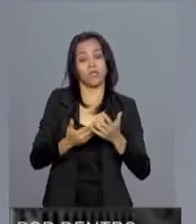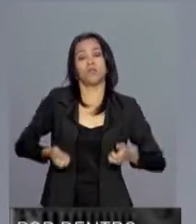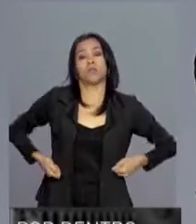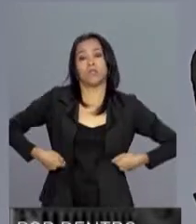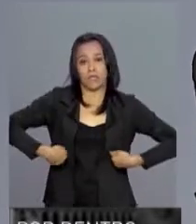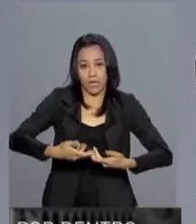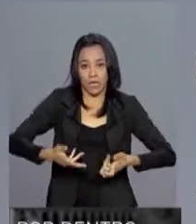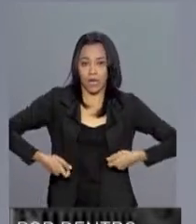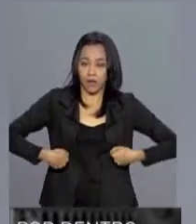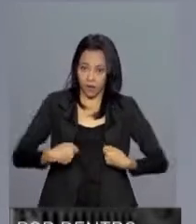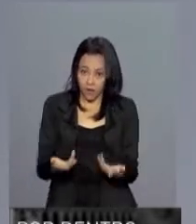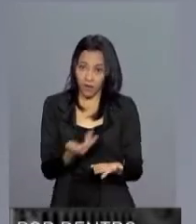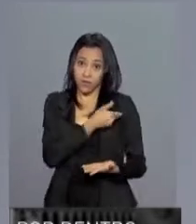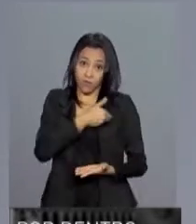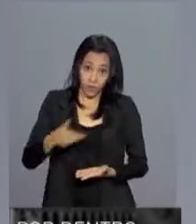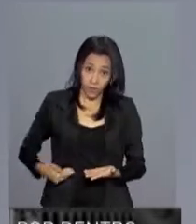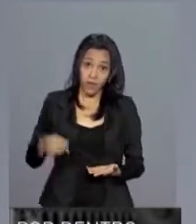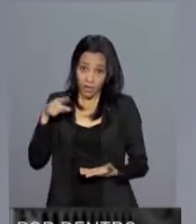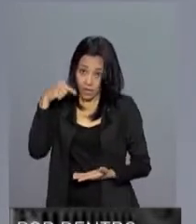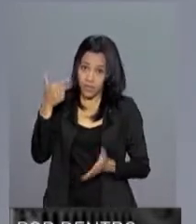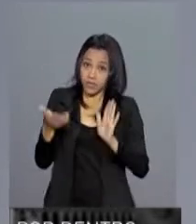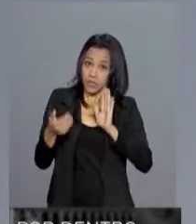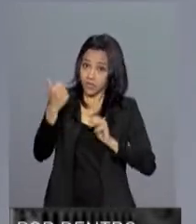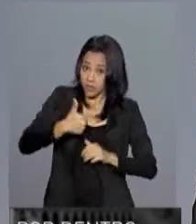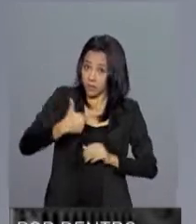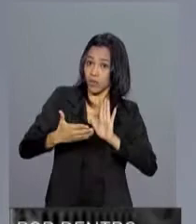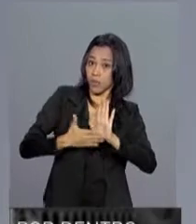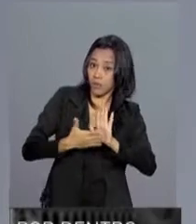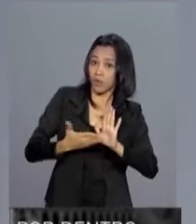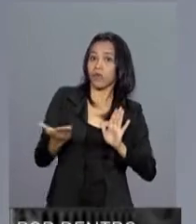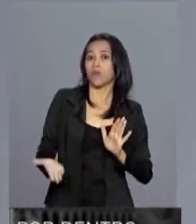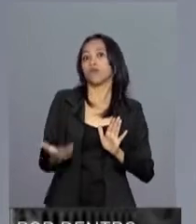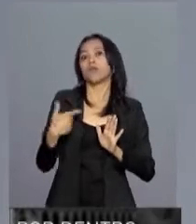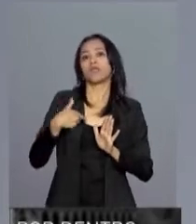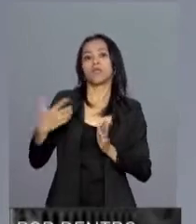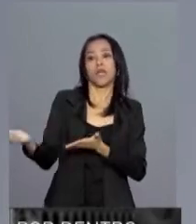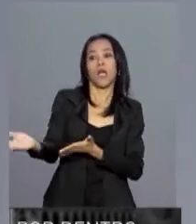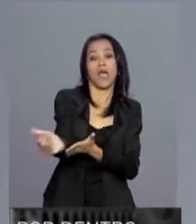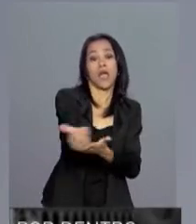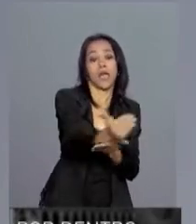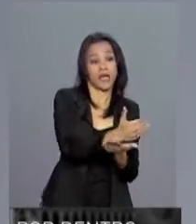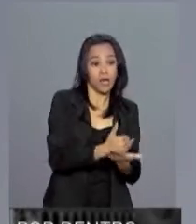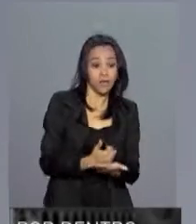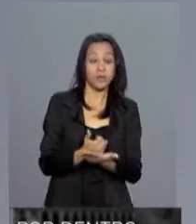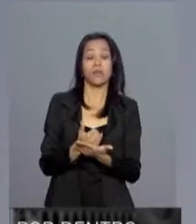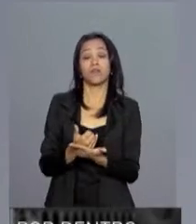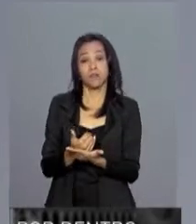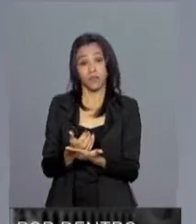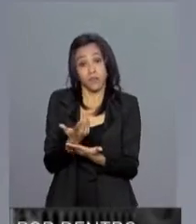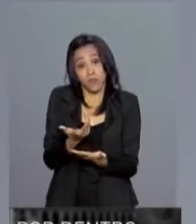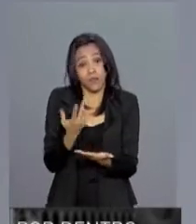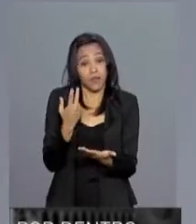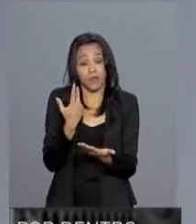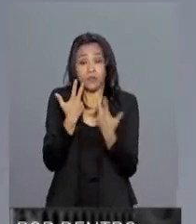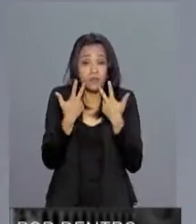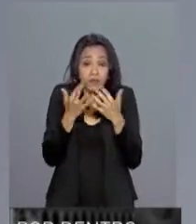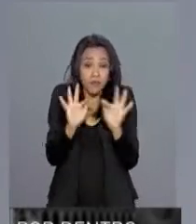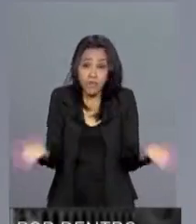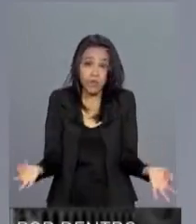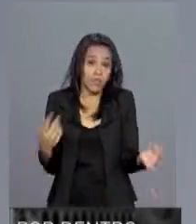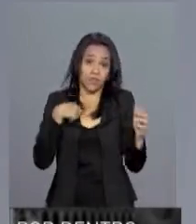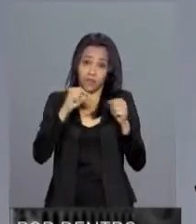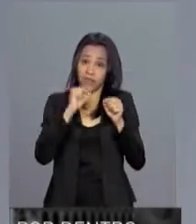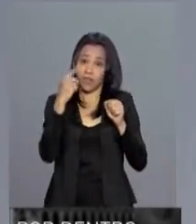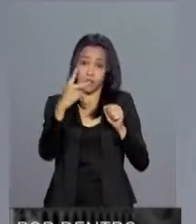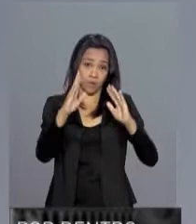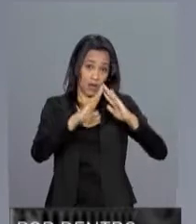é os gastos públicos aquele valor que é arrecadado ou seja uma coisa básica é aquilo que a gente faz na nossa casa a gente